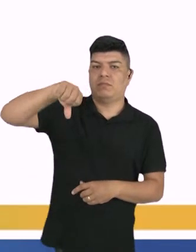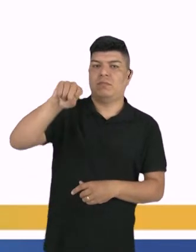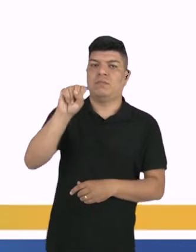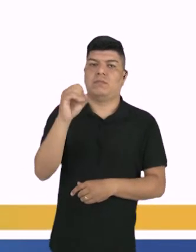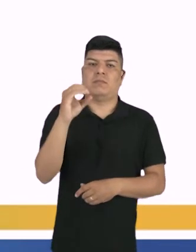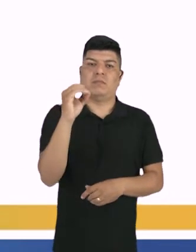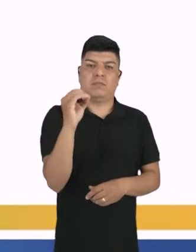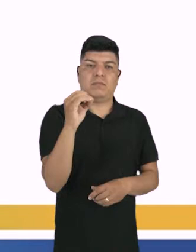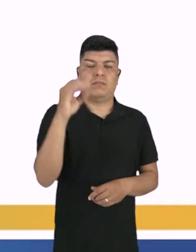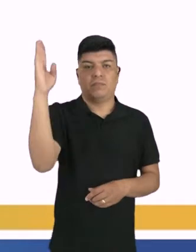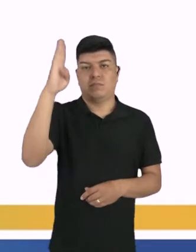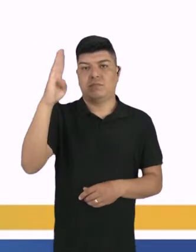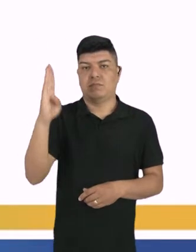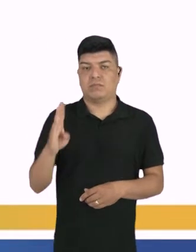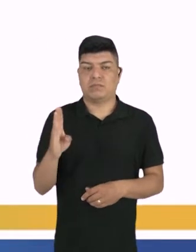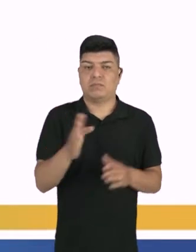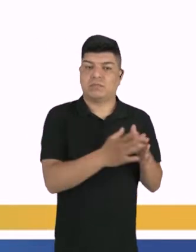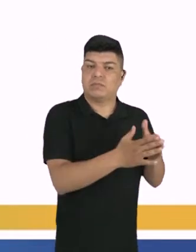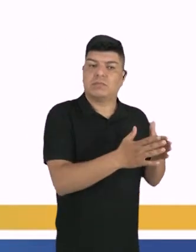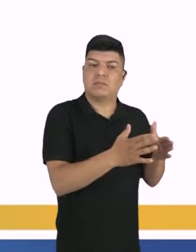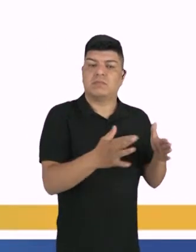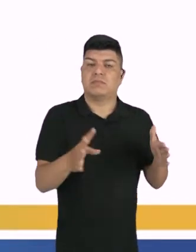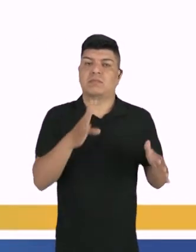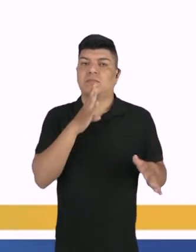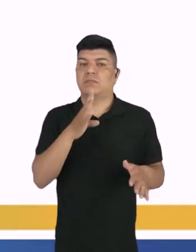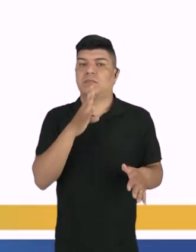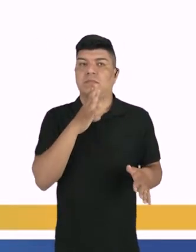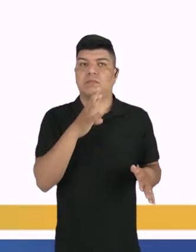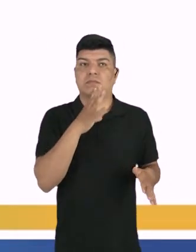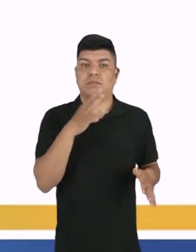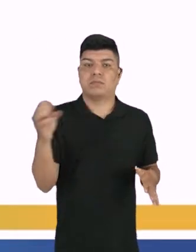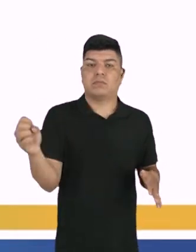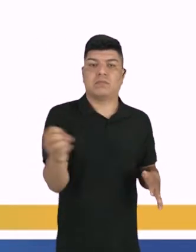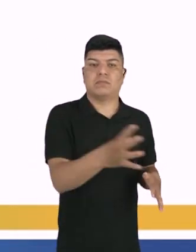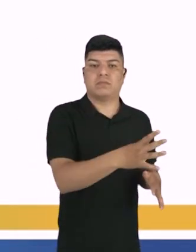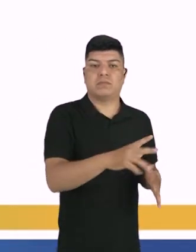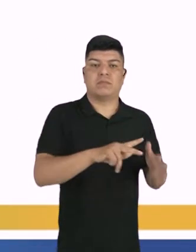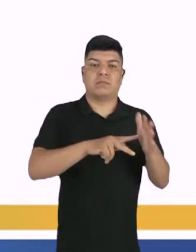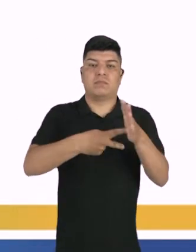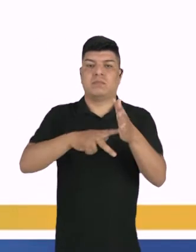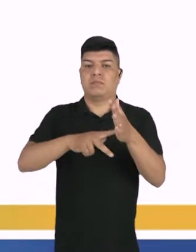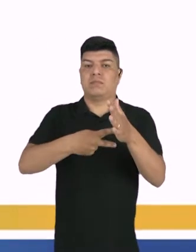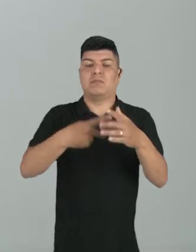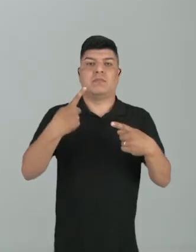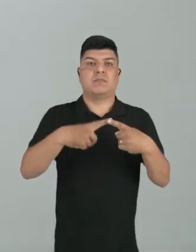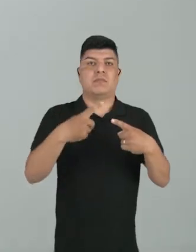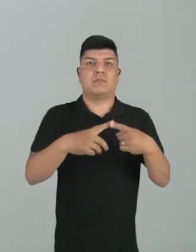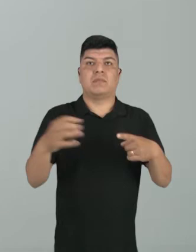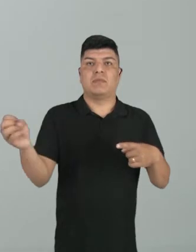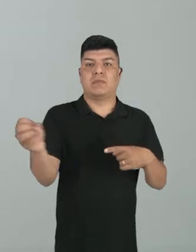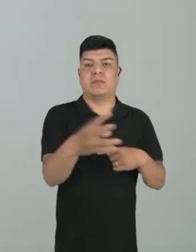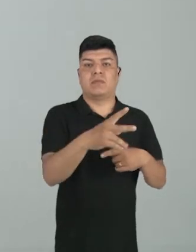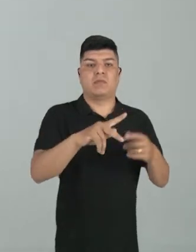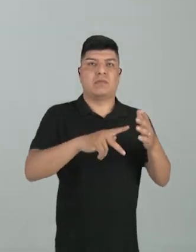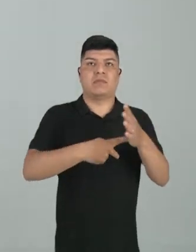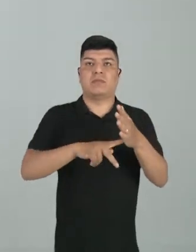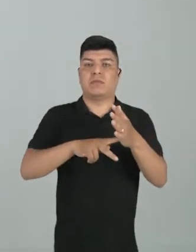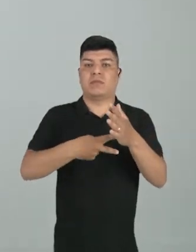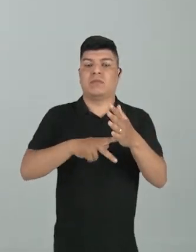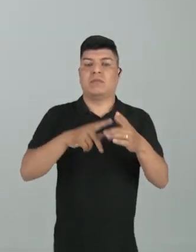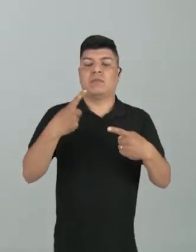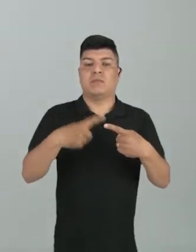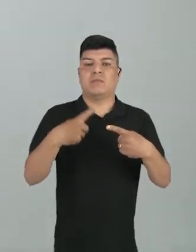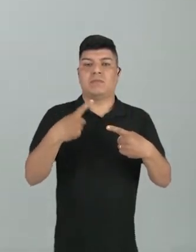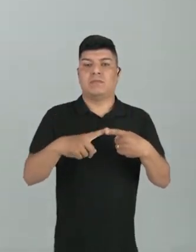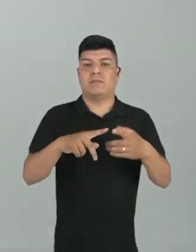Brasil. Foi o período que ficou conhecido como novo sindicalismo. Por que novo sindicalismo?